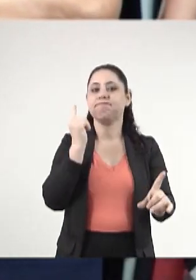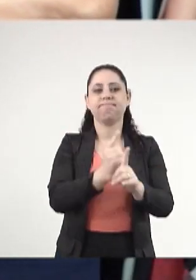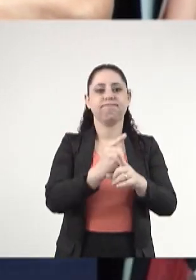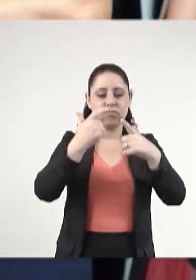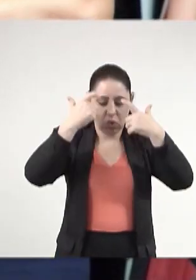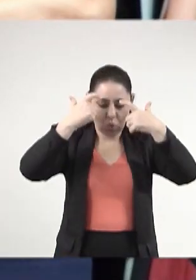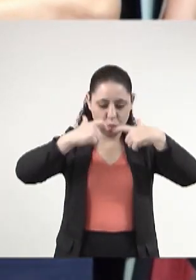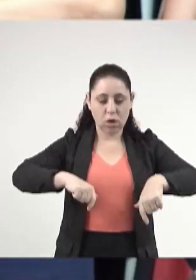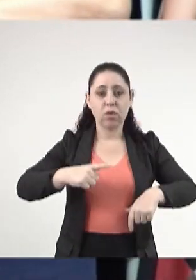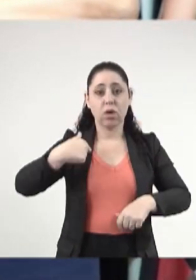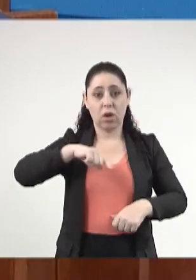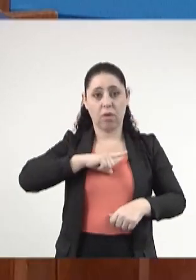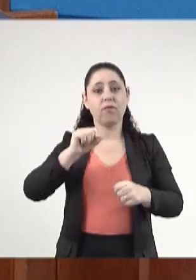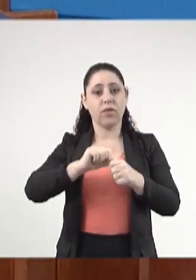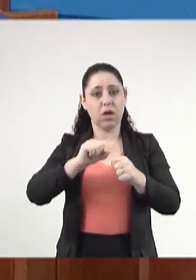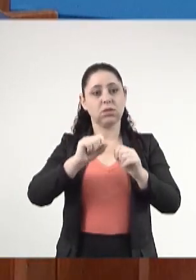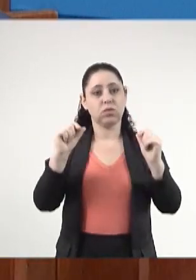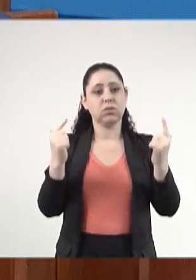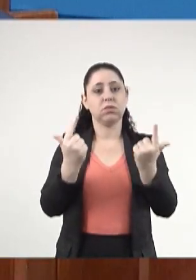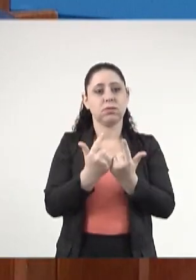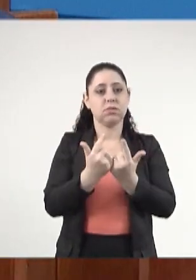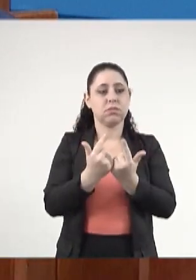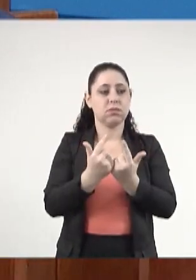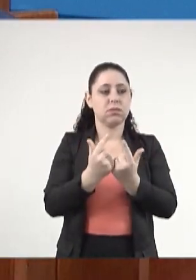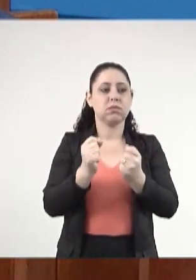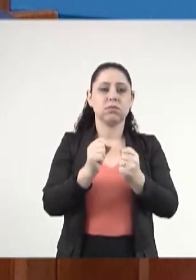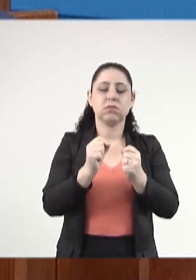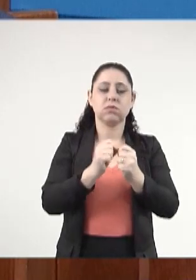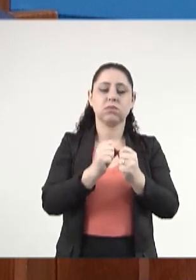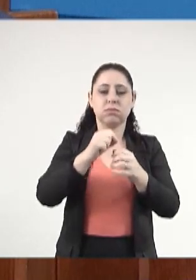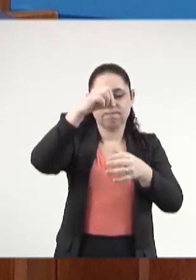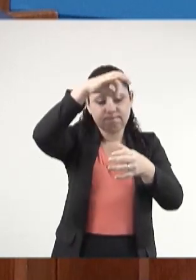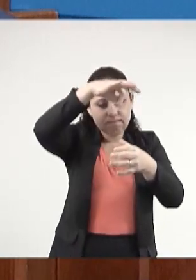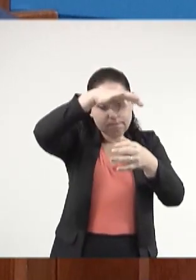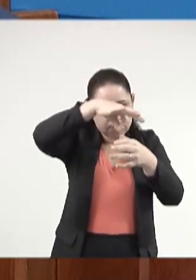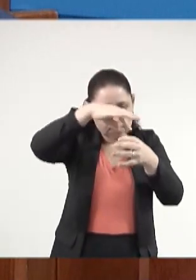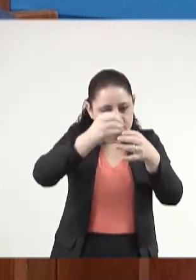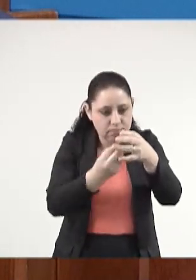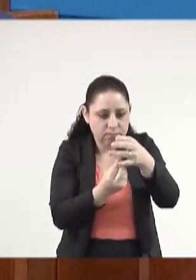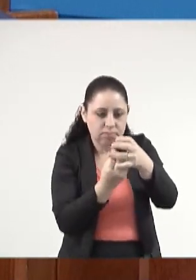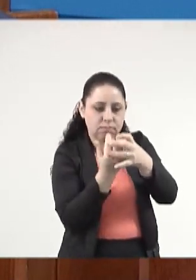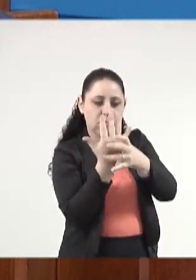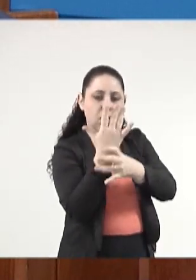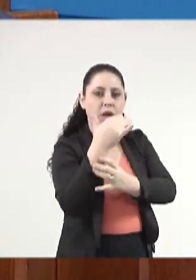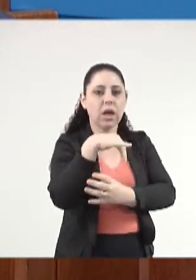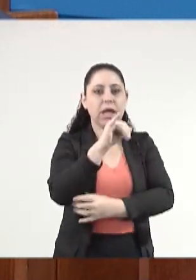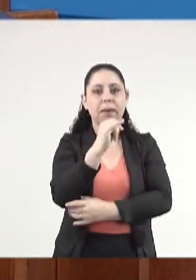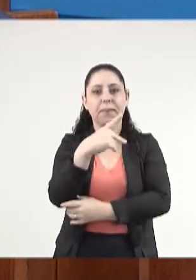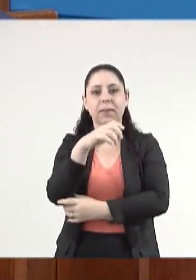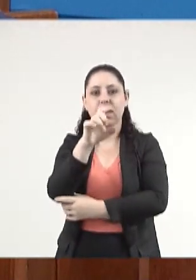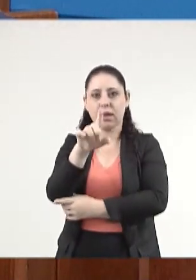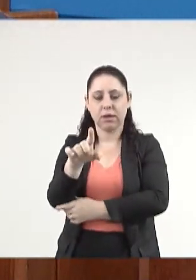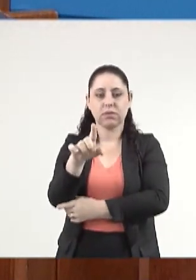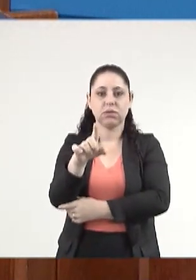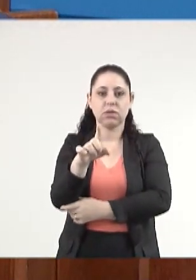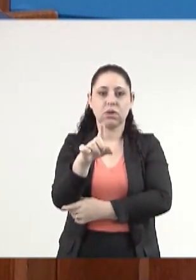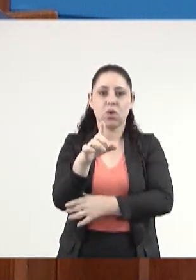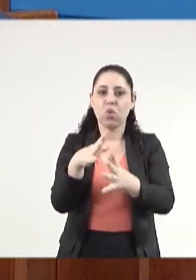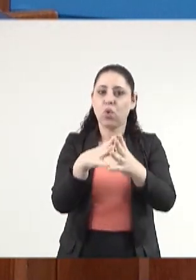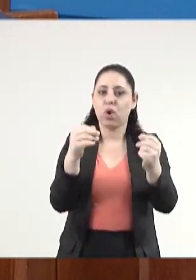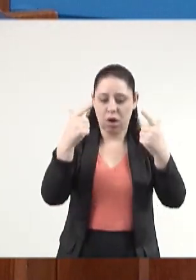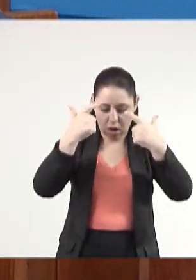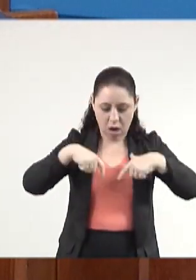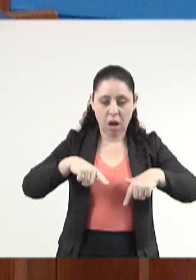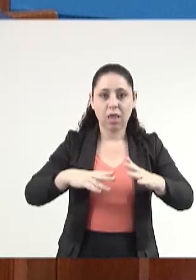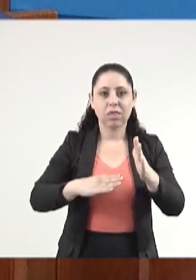Nós fizemos um ato aqui na Assembleia Legislativa e plantamos um pé de ipê aqui na frente, quando ele foi assassinado. O corpo está desaparecido